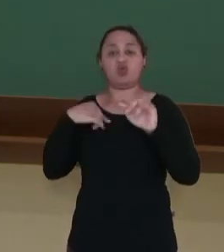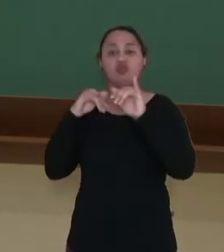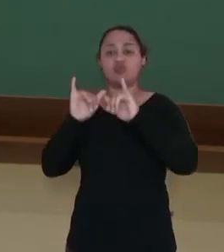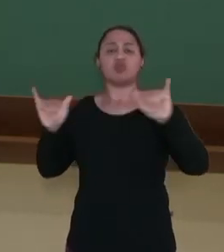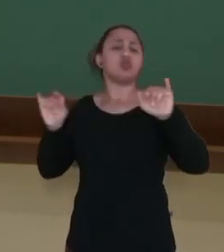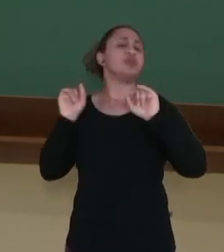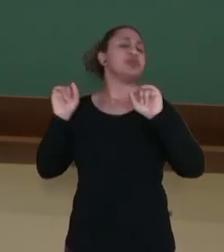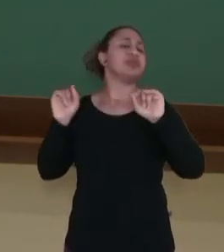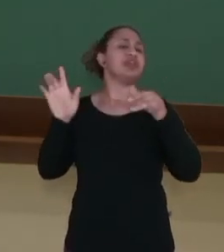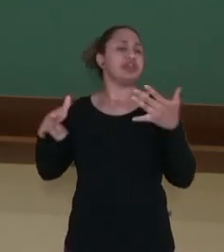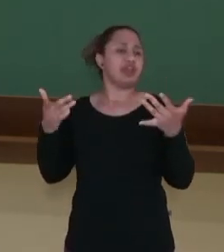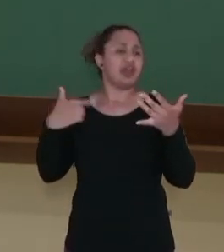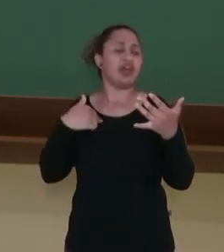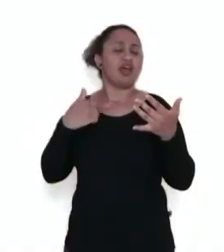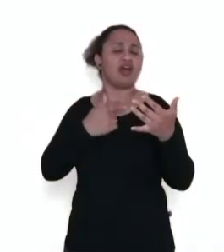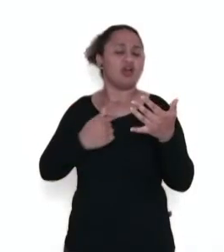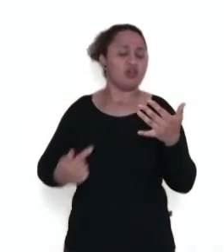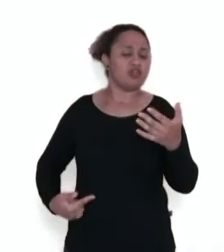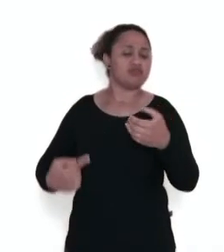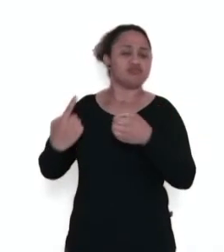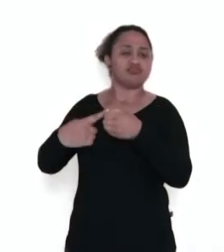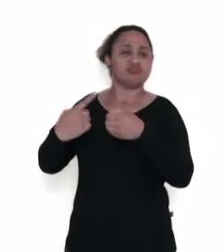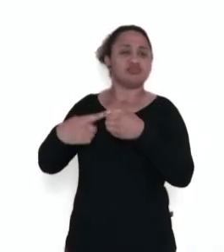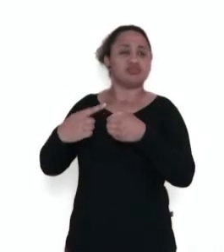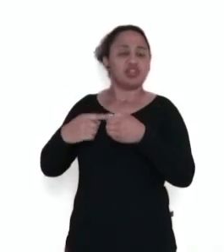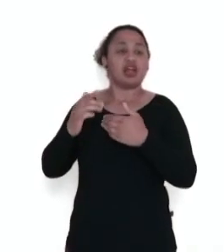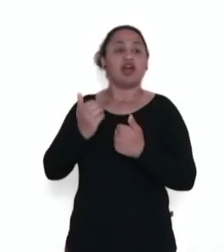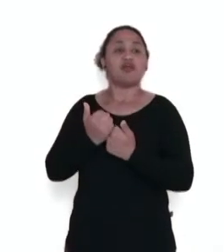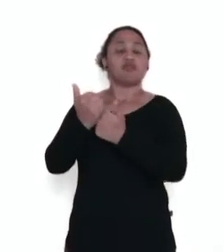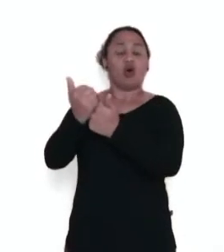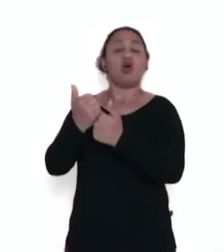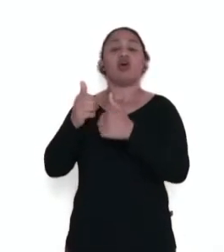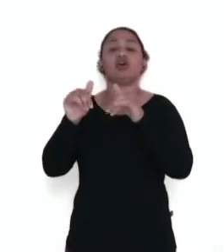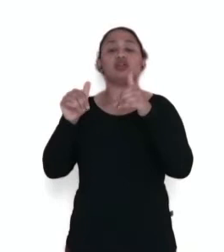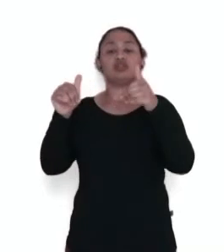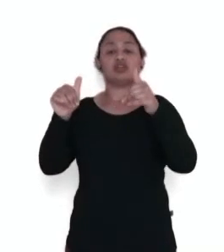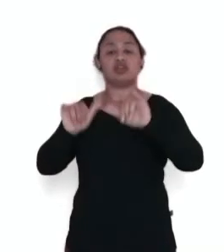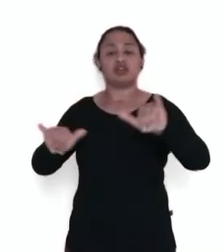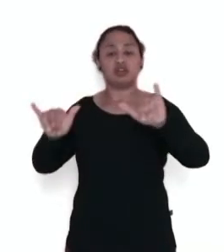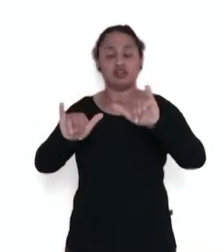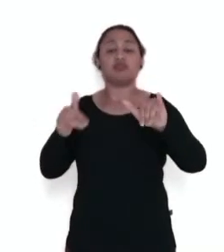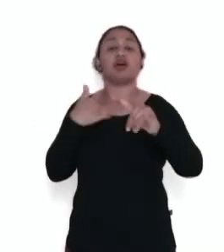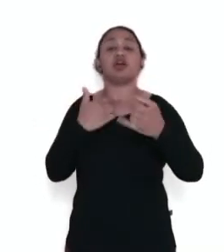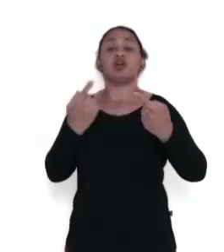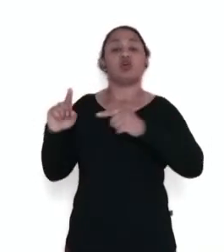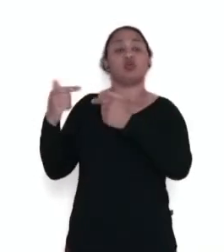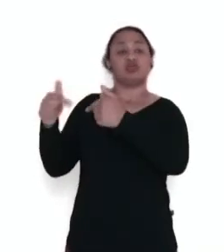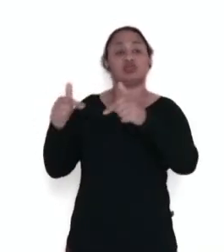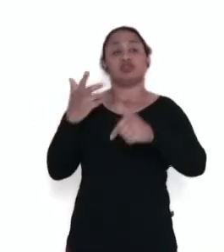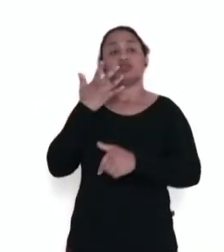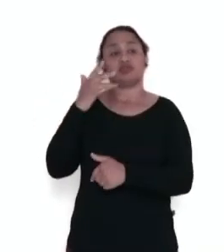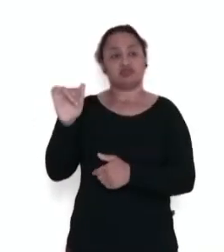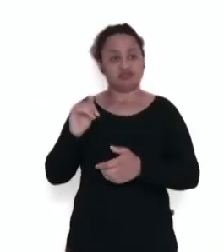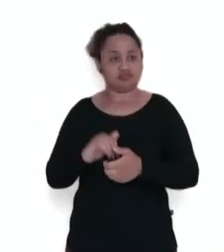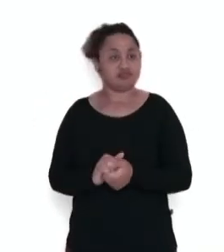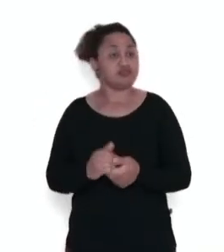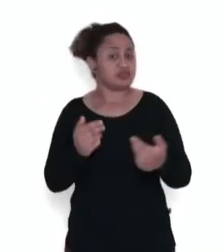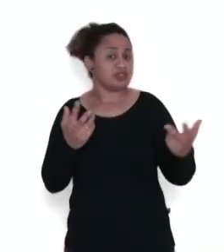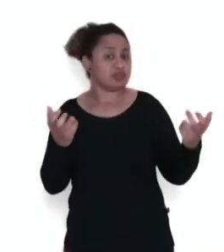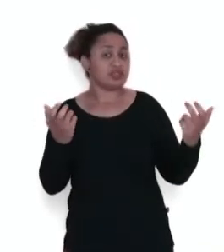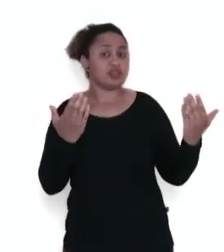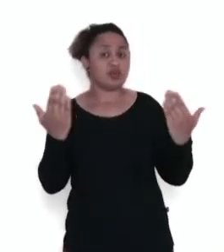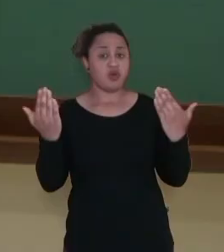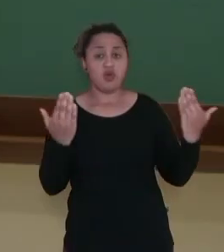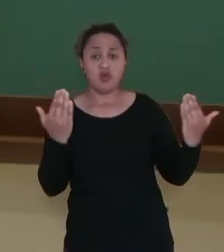O que diz? Governo de Paraíso apoia a campanha de combate ao trabalho infantil. Observem esses